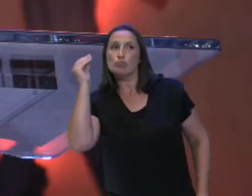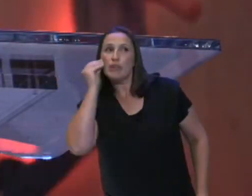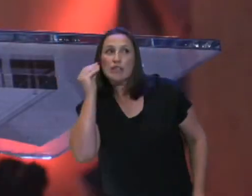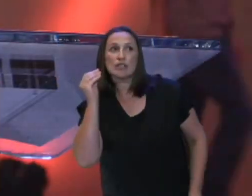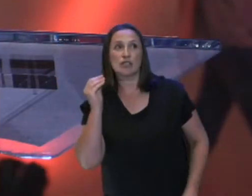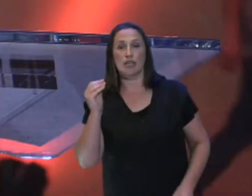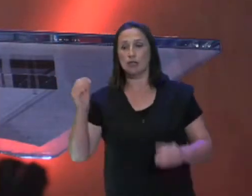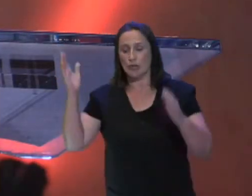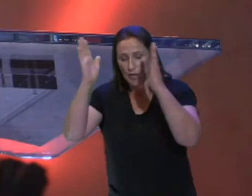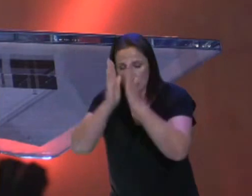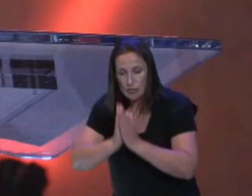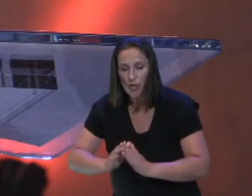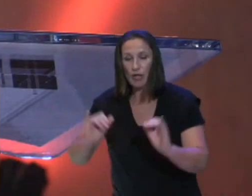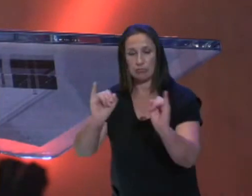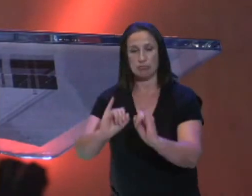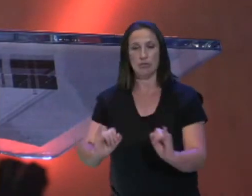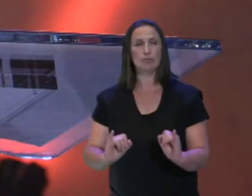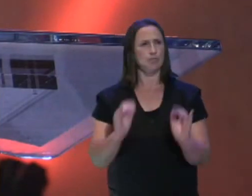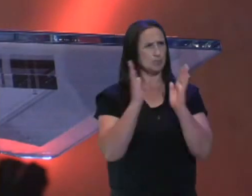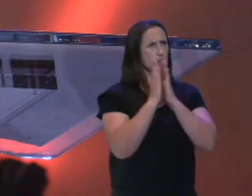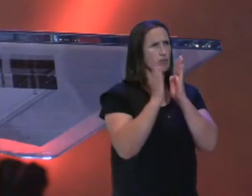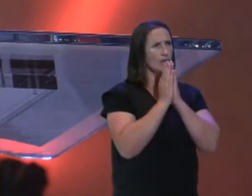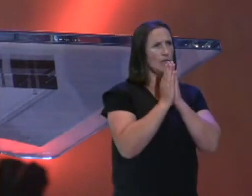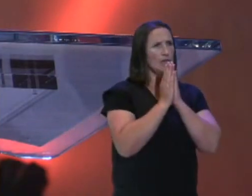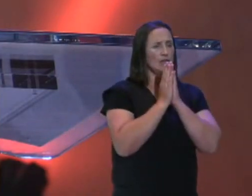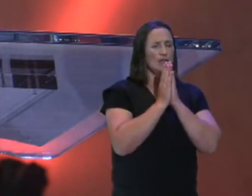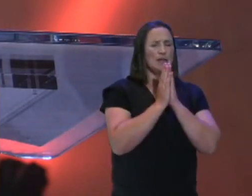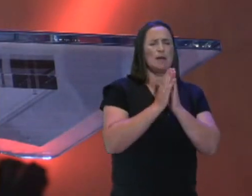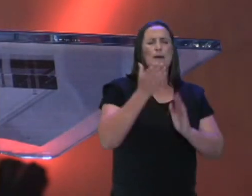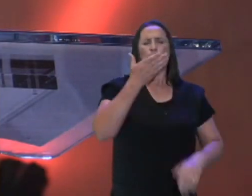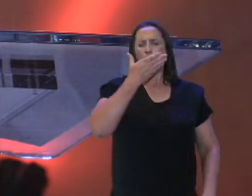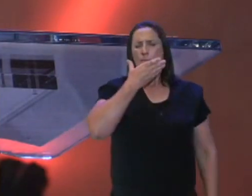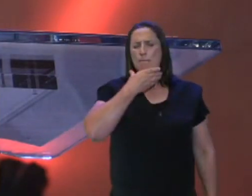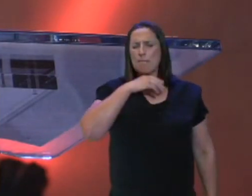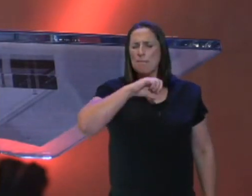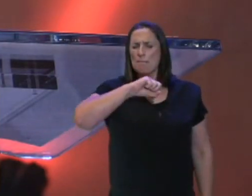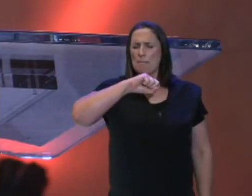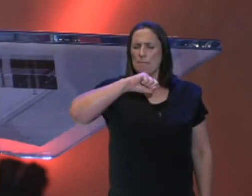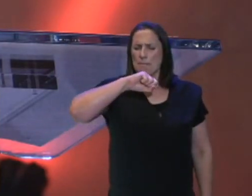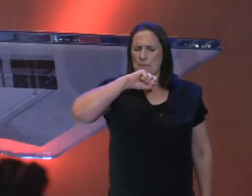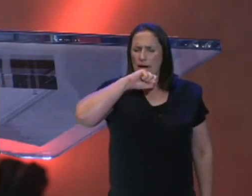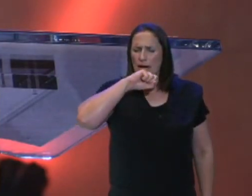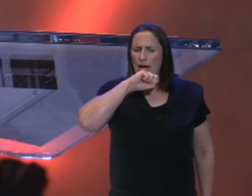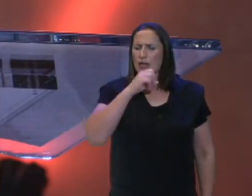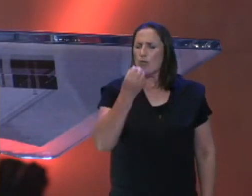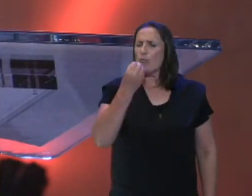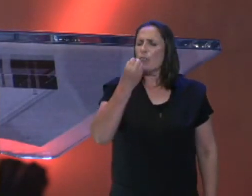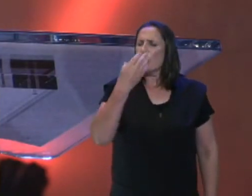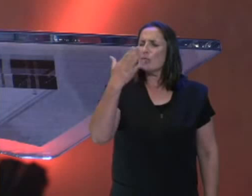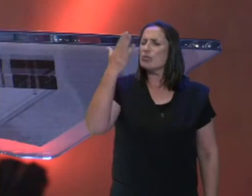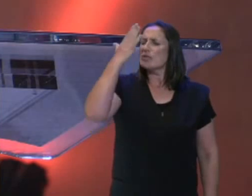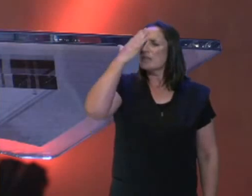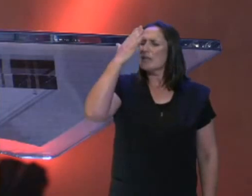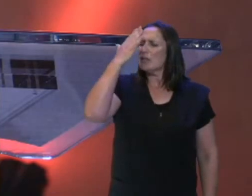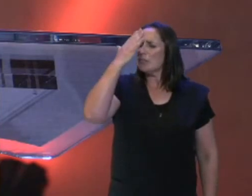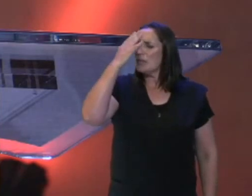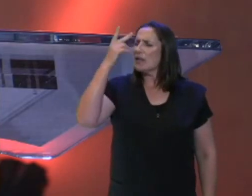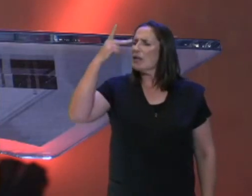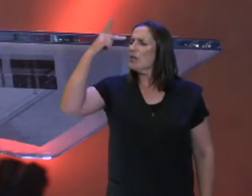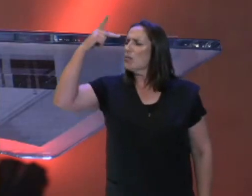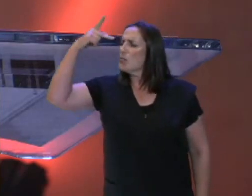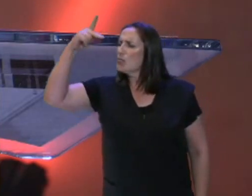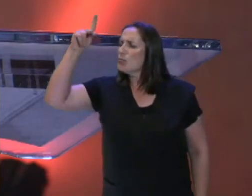estamos reunidos nesse santo lugar, e que bom, Pai, é saber que a tua presença já está permeando